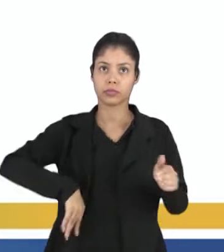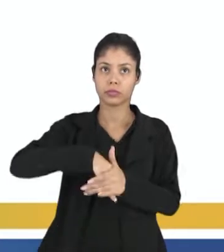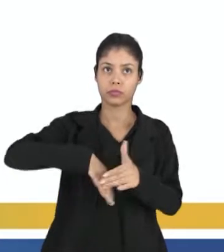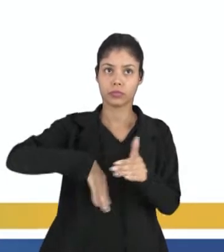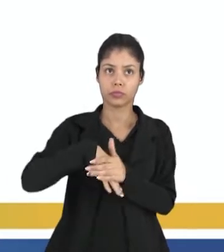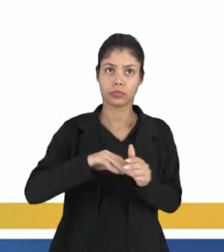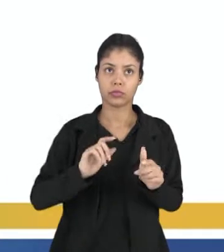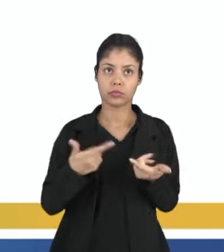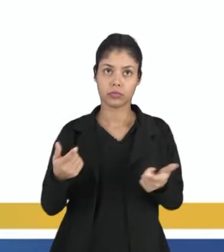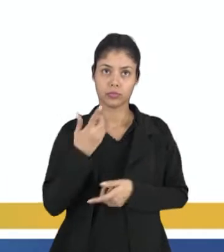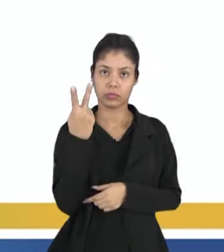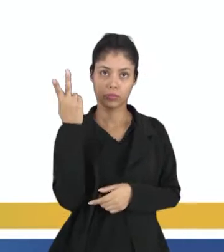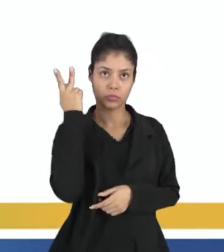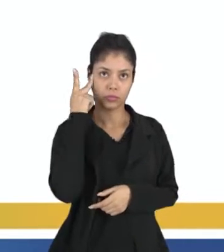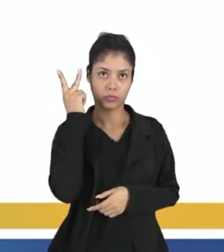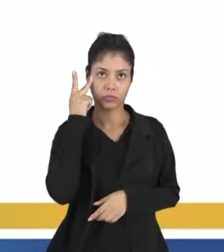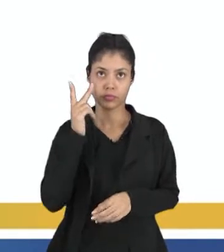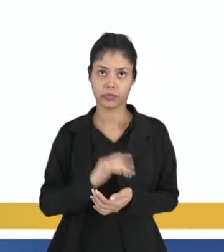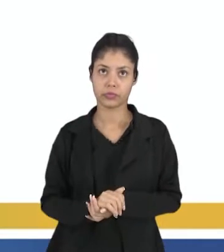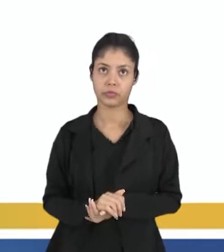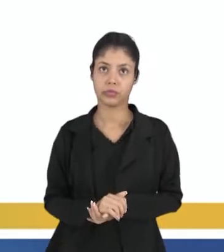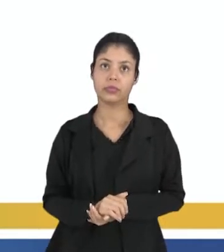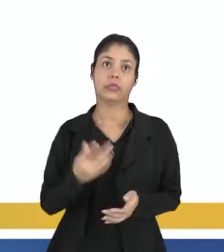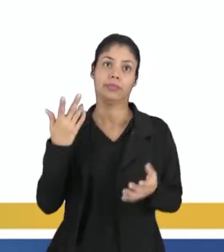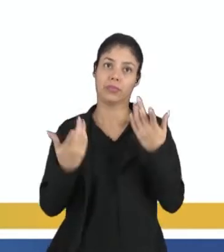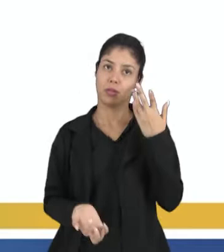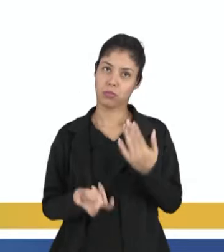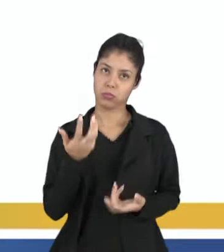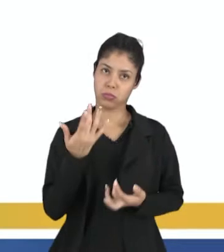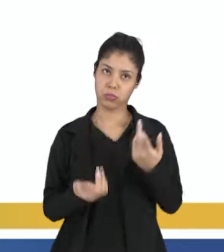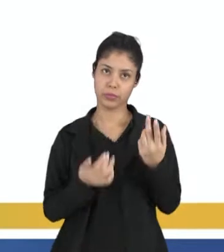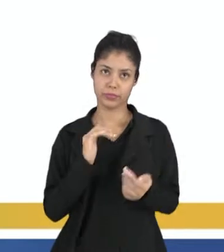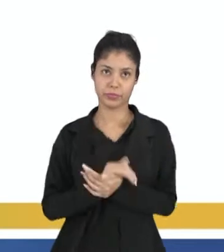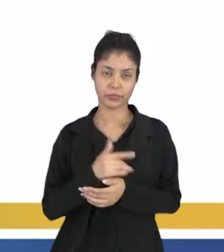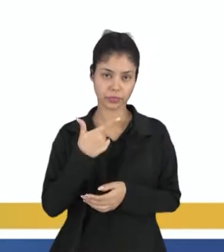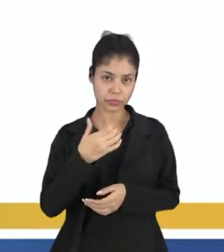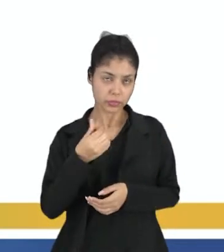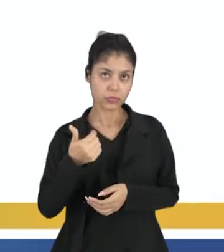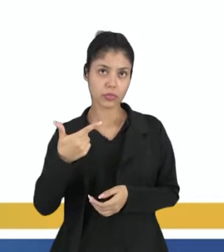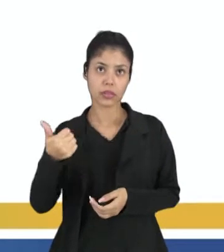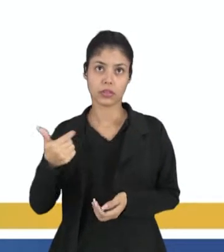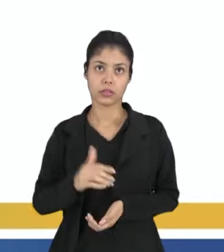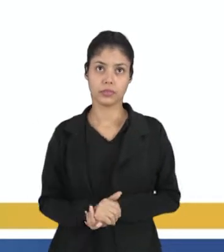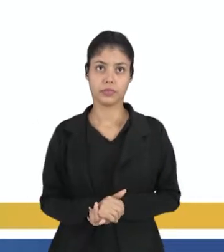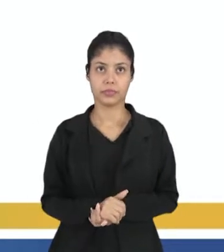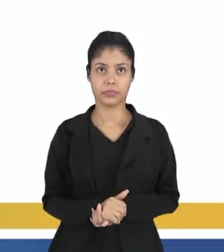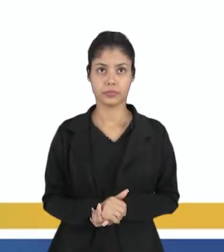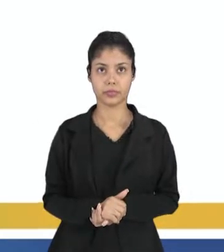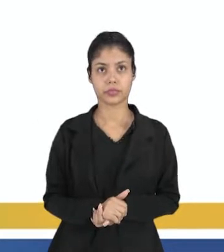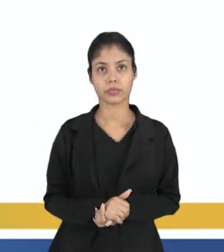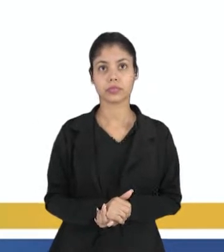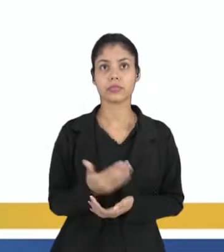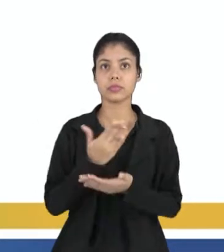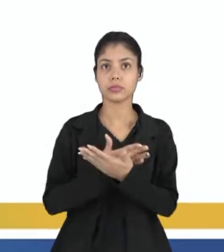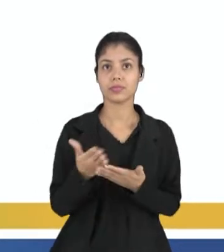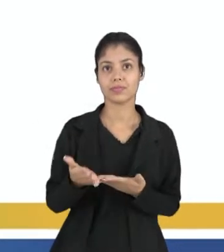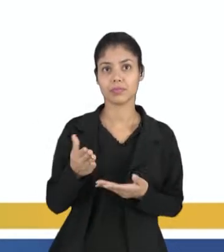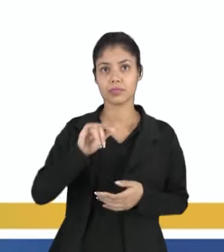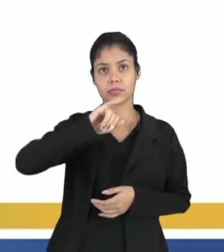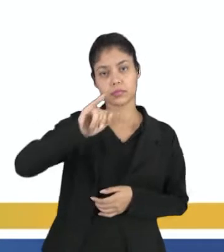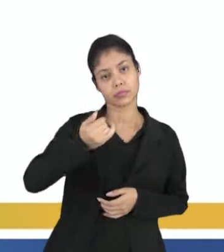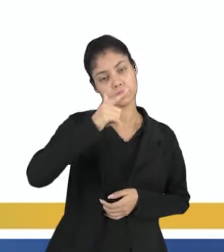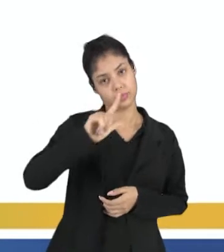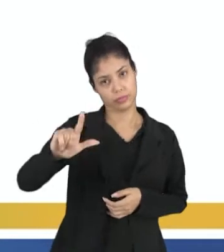4 vezes a cidade de São Paulo, está sob risco de queimada na temporada do fogo de 2021, com